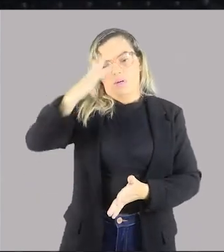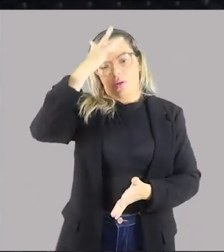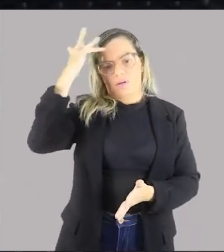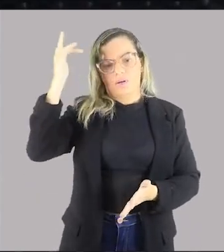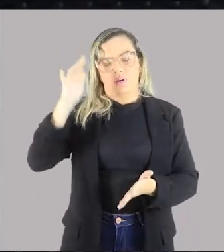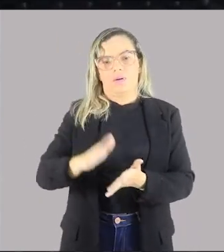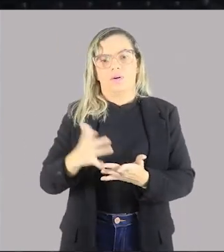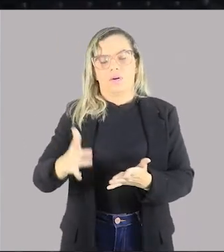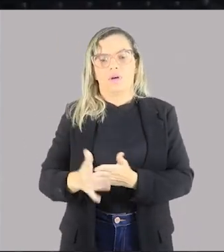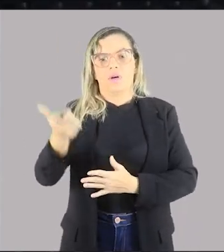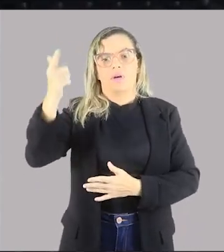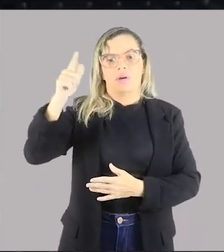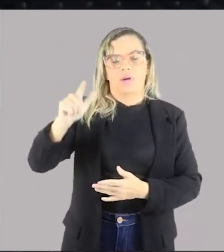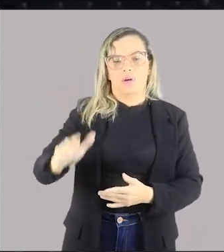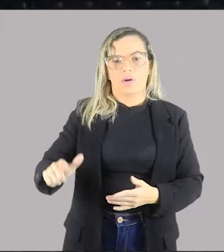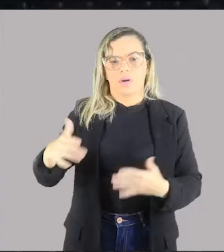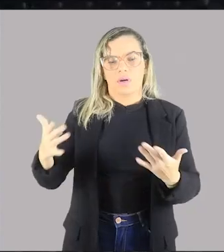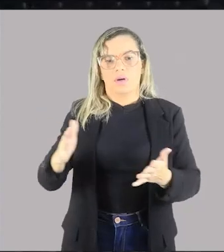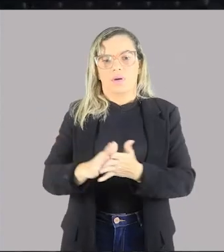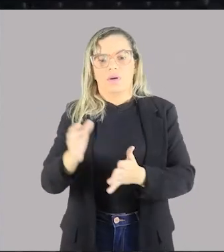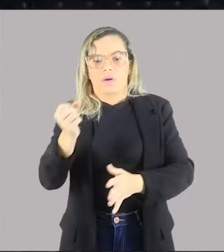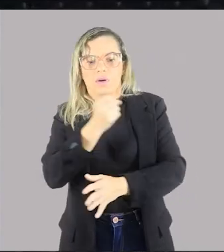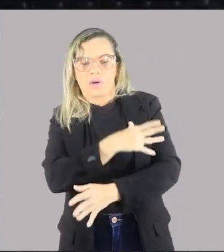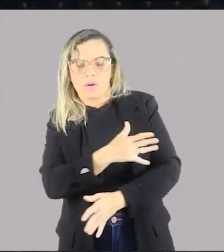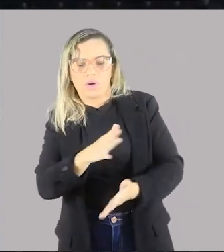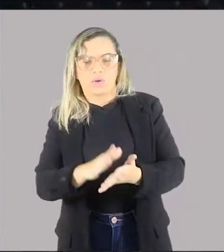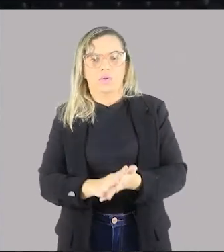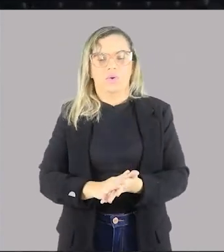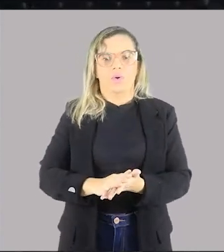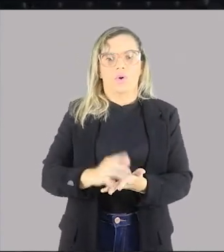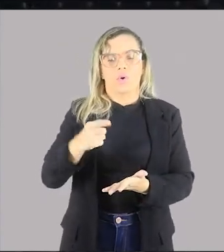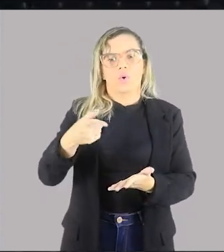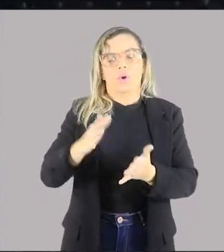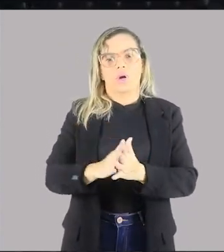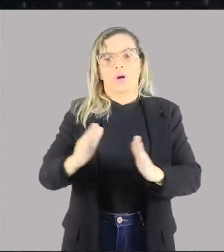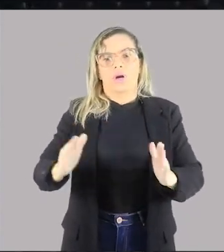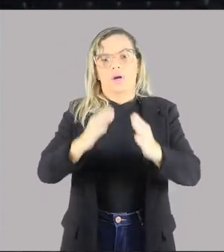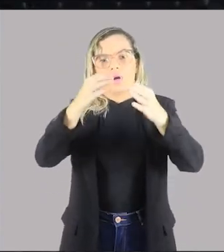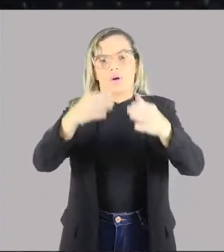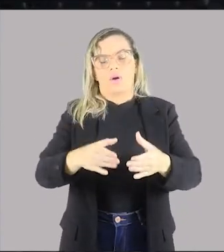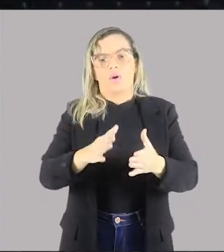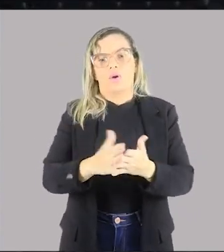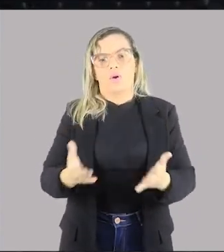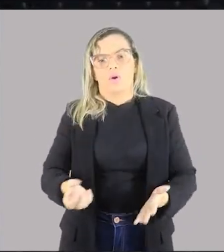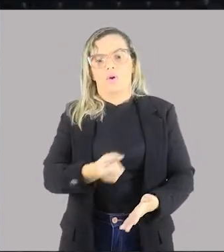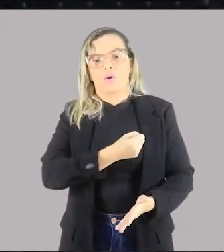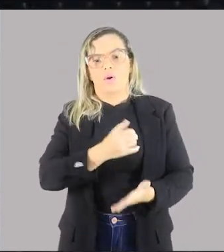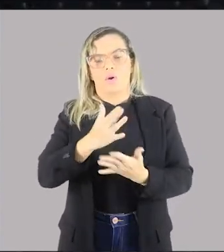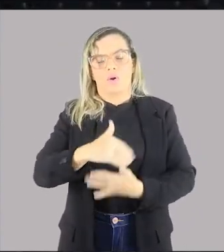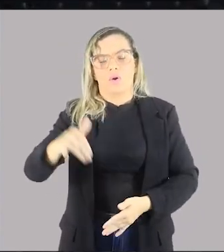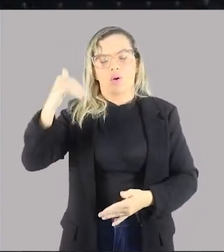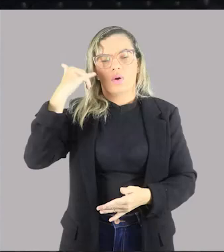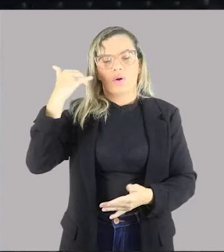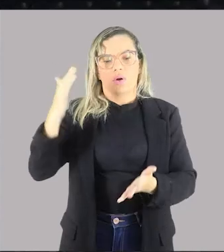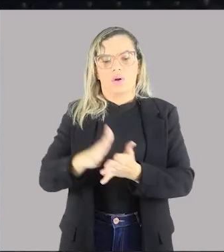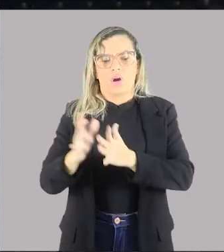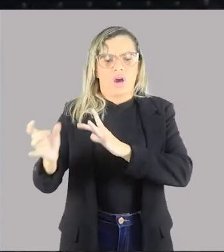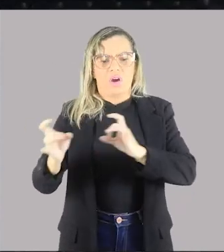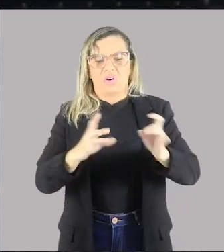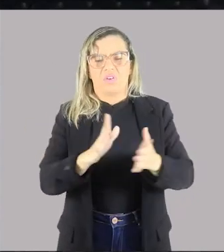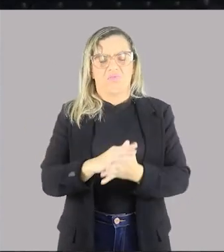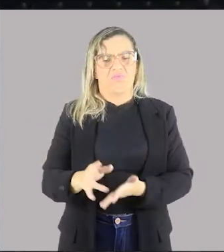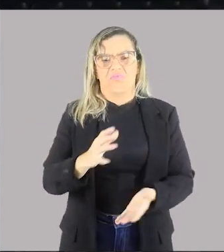aquele dado, ou seja, atualize seu endereço, atualize o seu telefone, e ele se recuse a